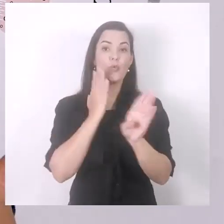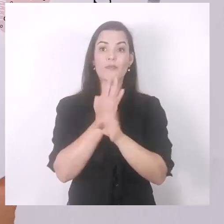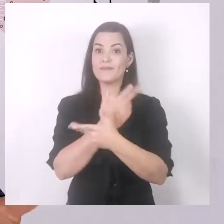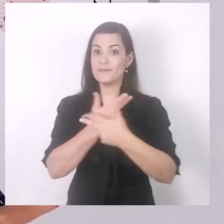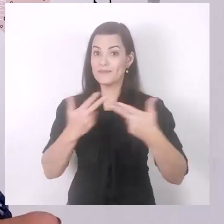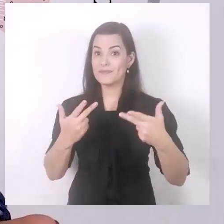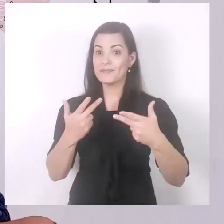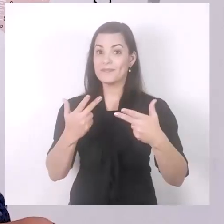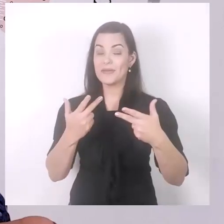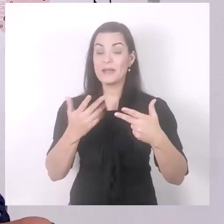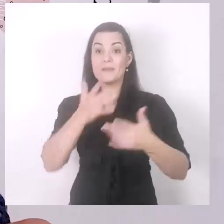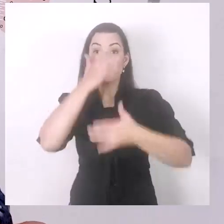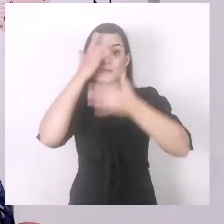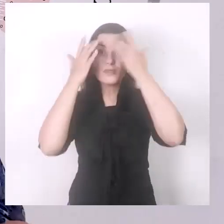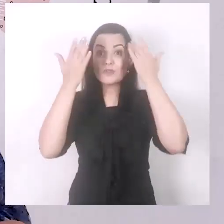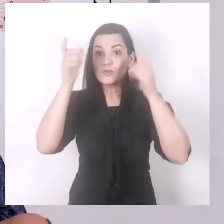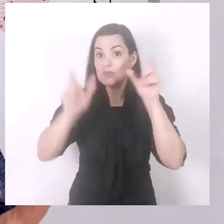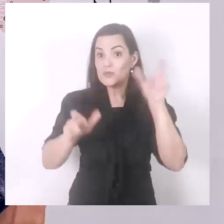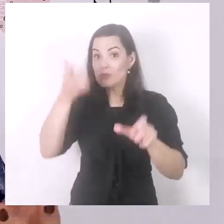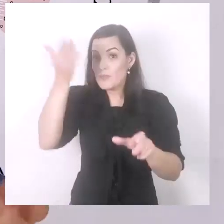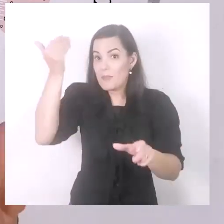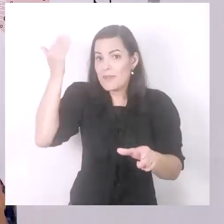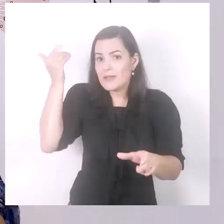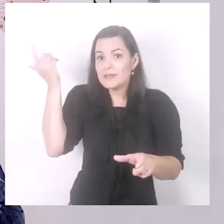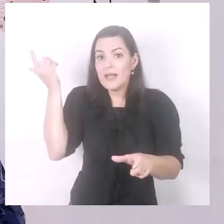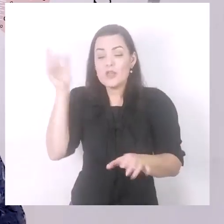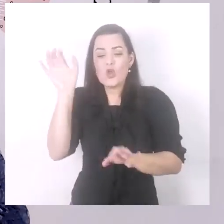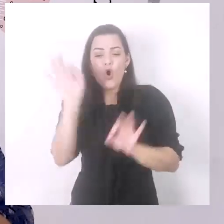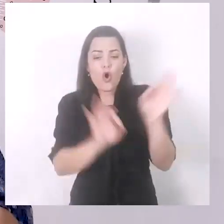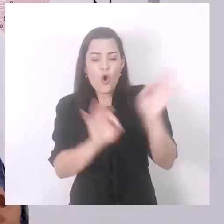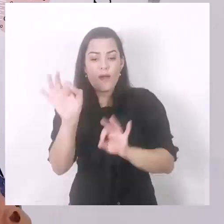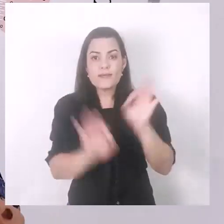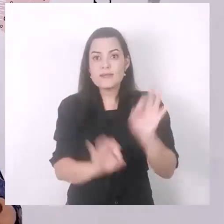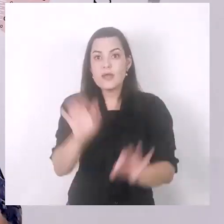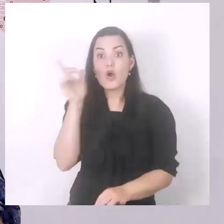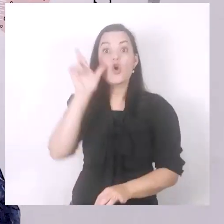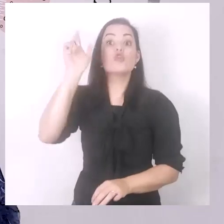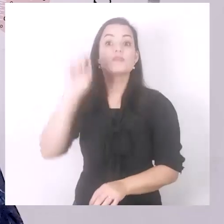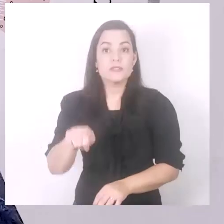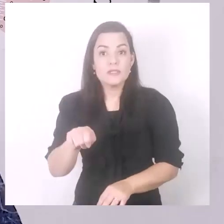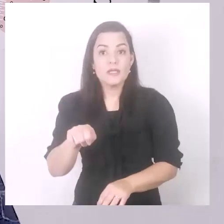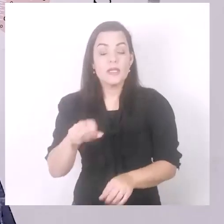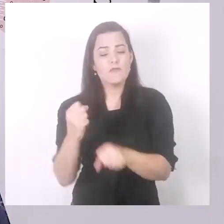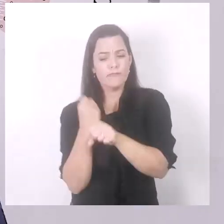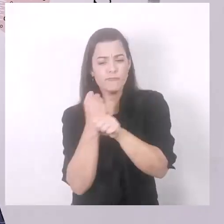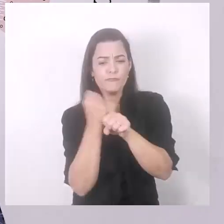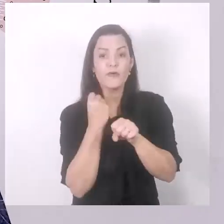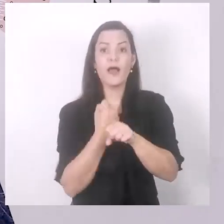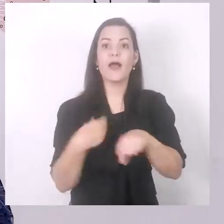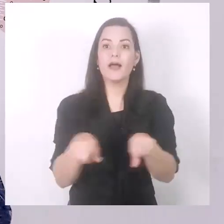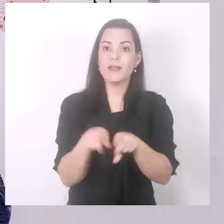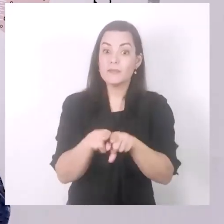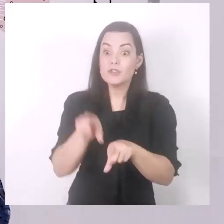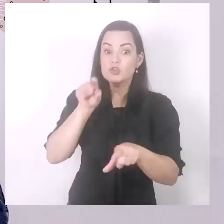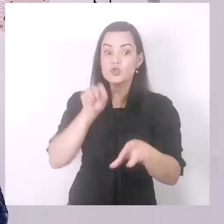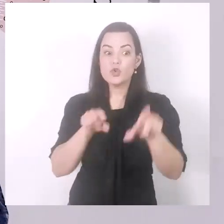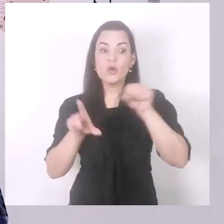que eles conseguissem organizar, construir e escolher